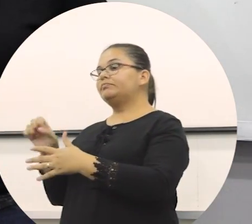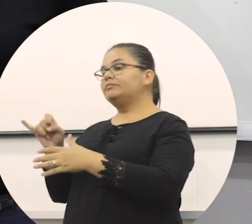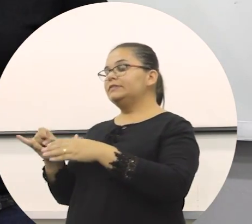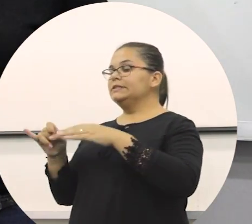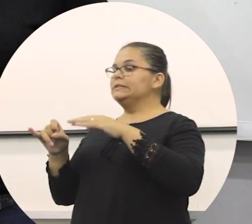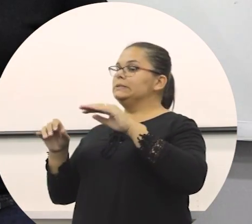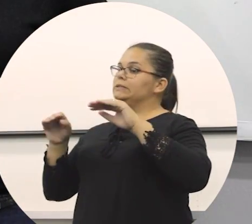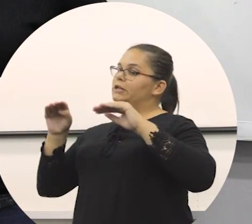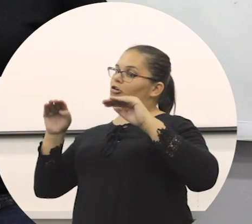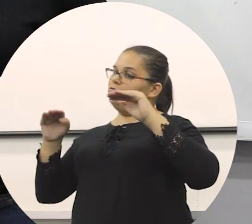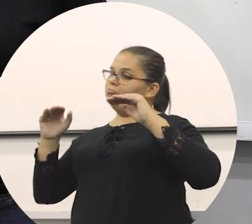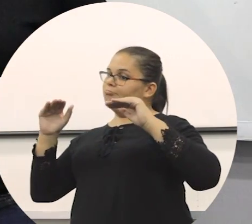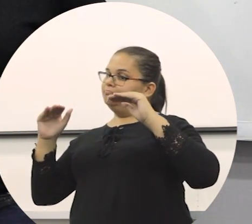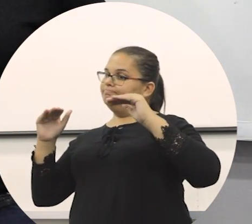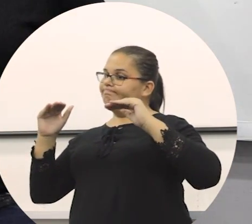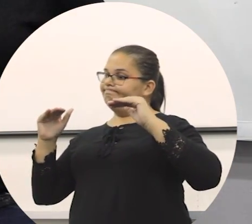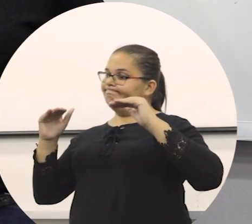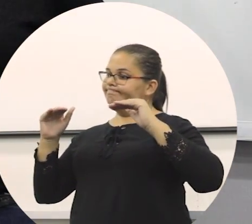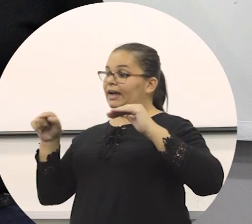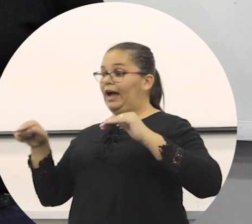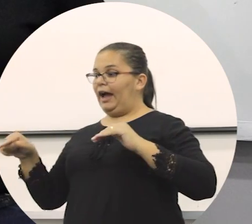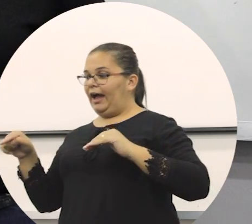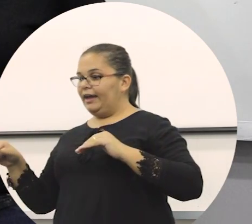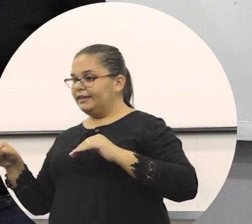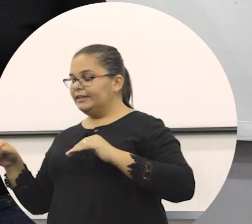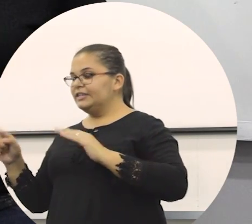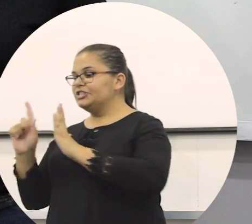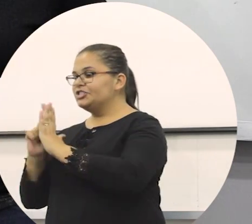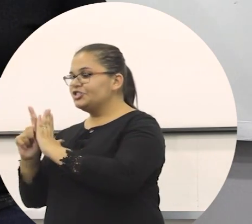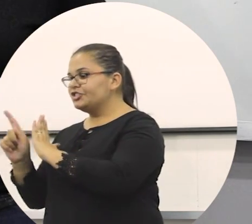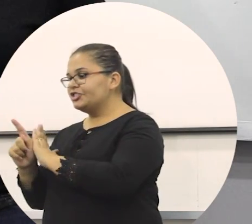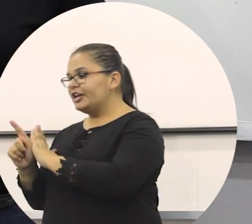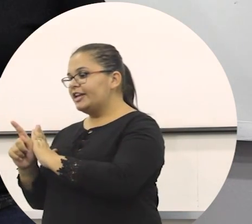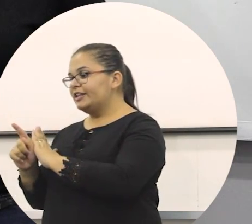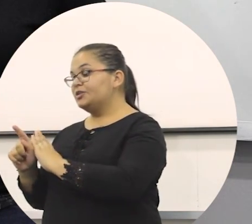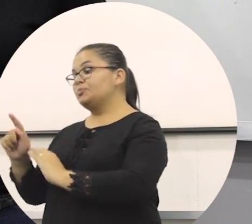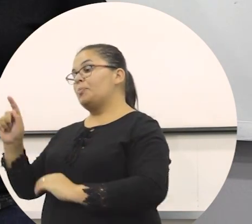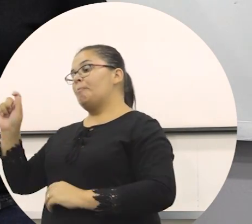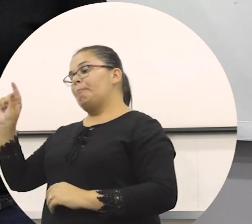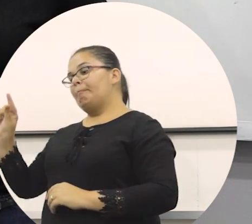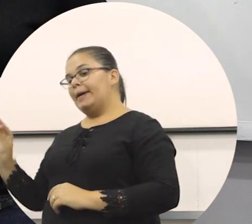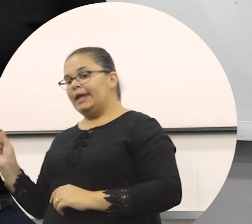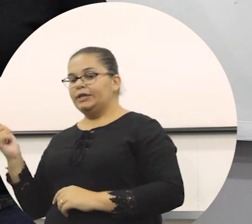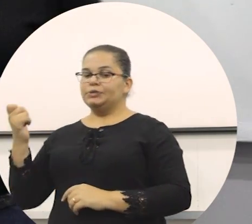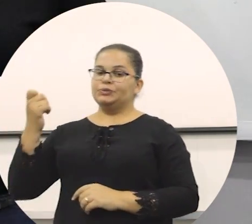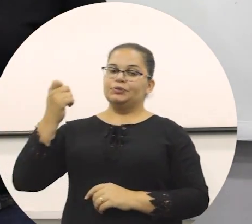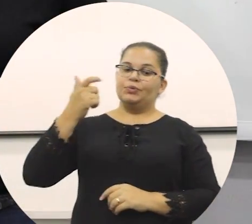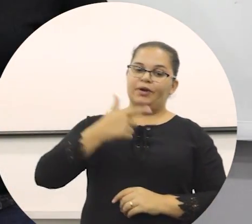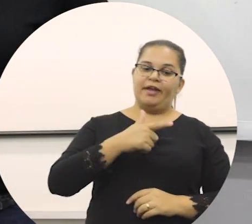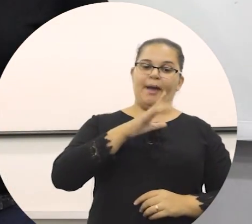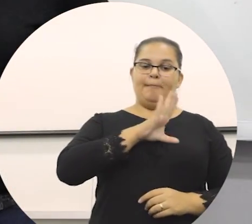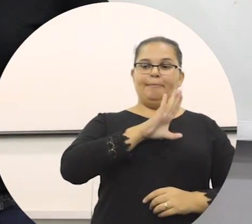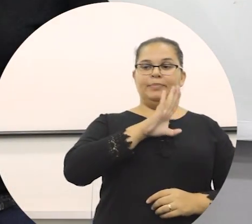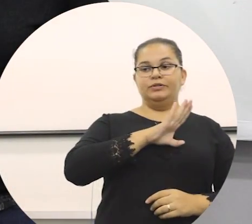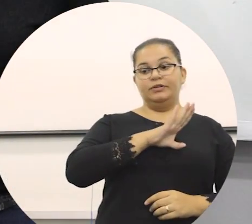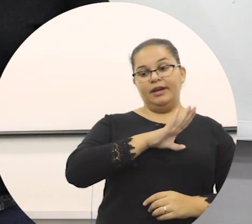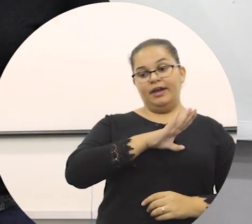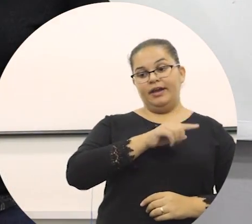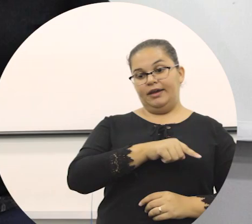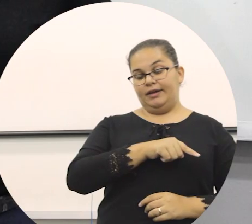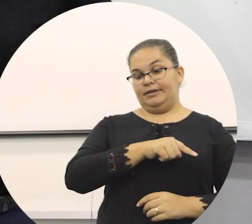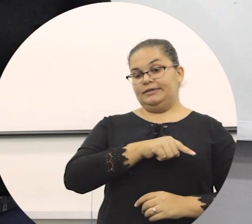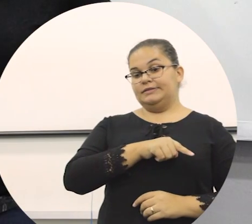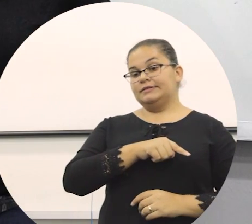equiparar, Libras vai trabalhar menos gêneros, menos situações de comunicação ali, do que aquilo que se espera em